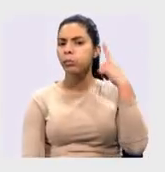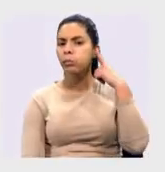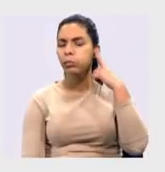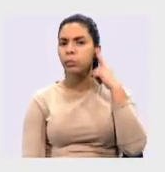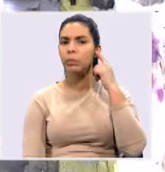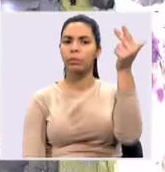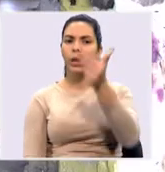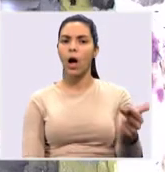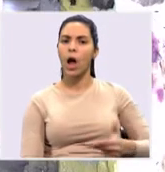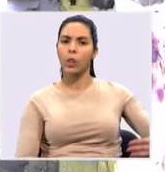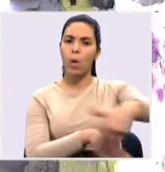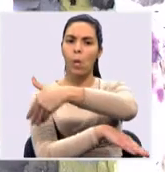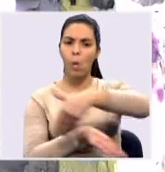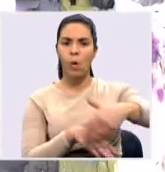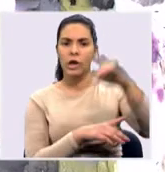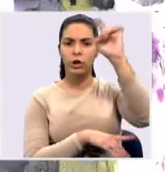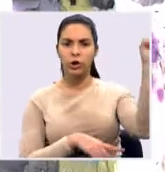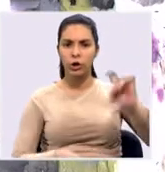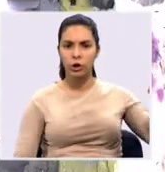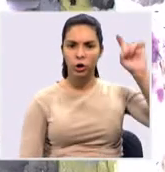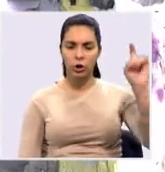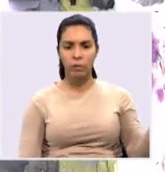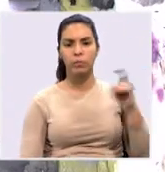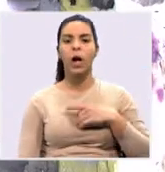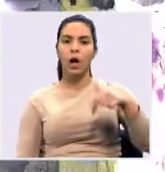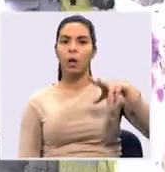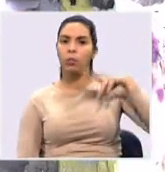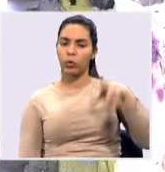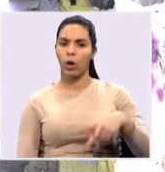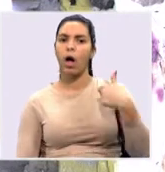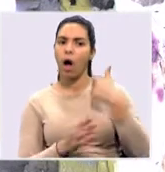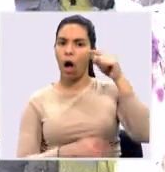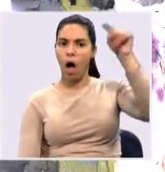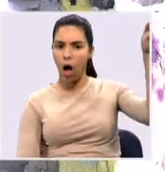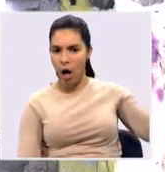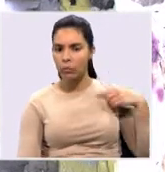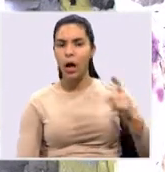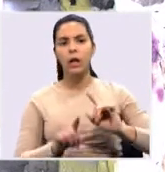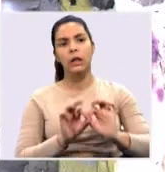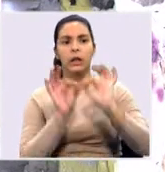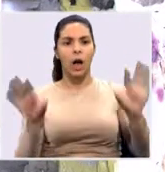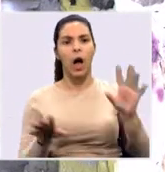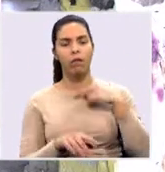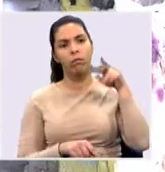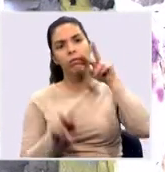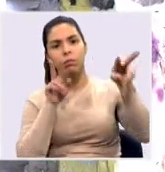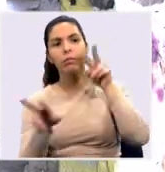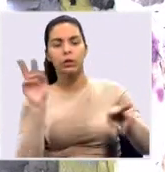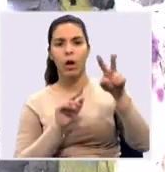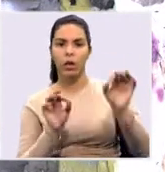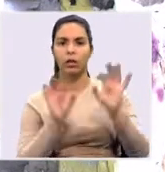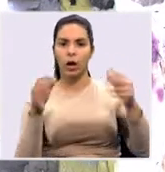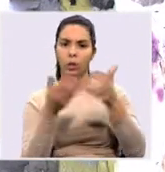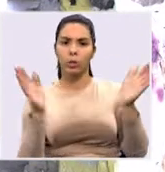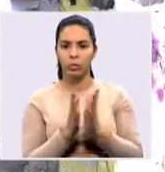Já ouviste falar em arte urbana? Em Portugal, este conceito já existe há algum tempo, mas não é reconhecido por todos da mesma